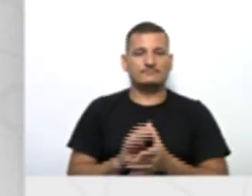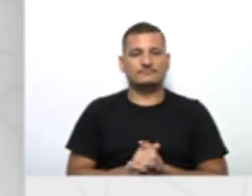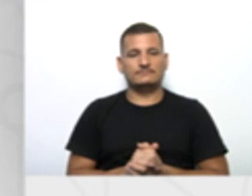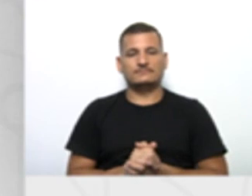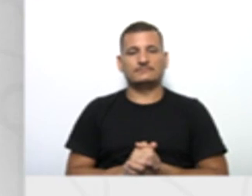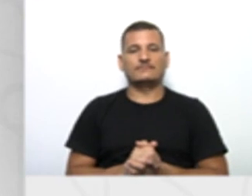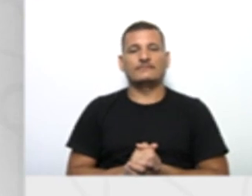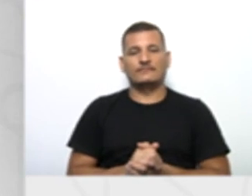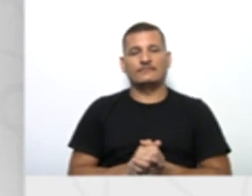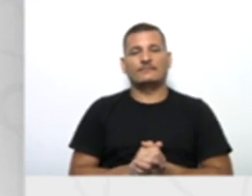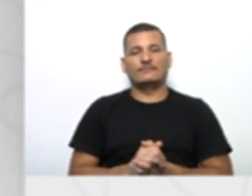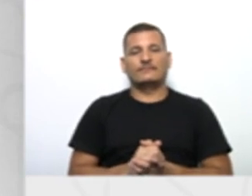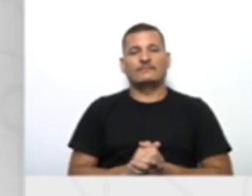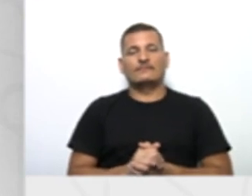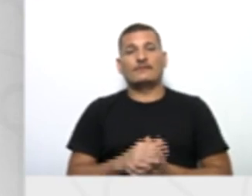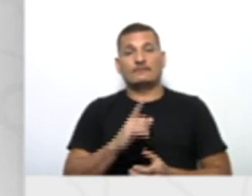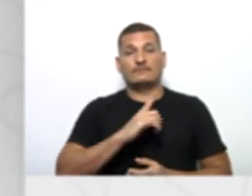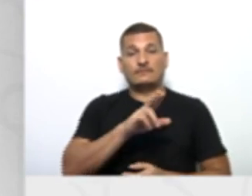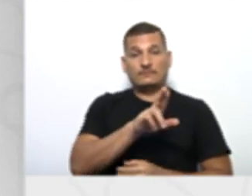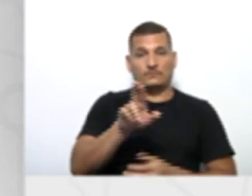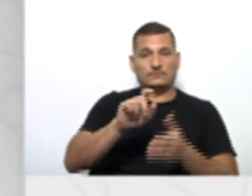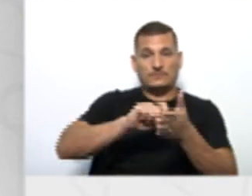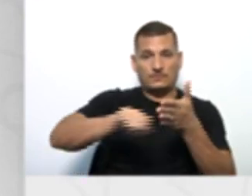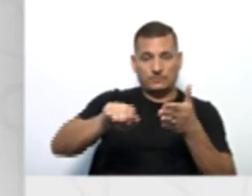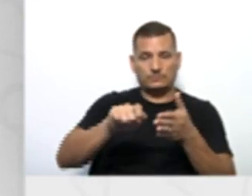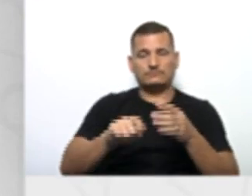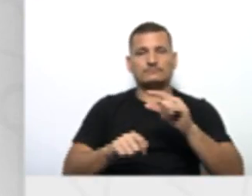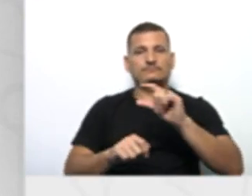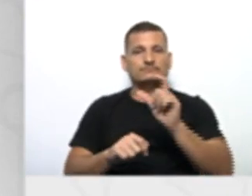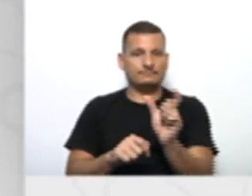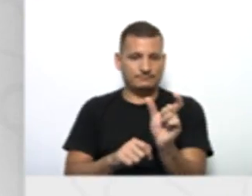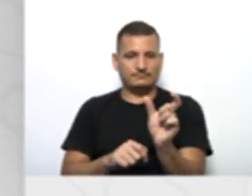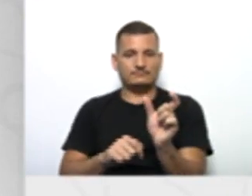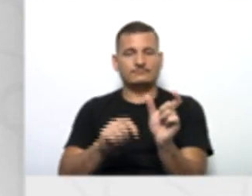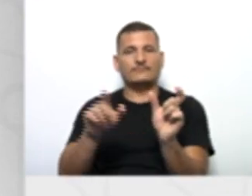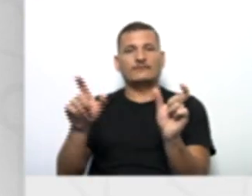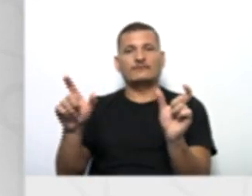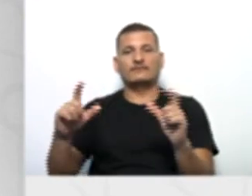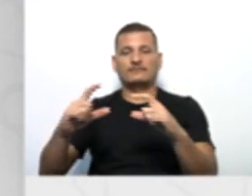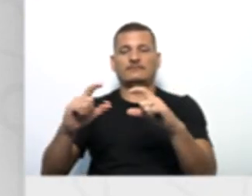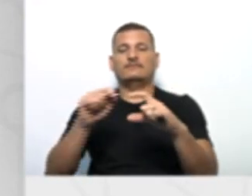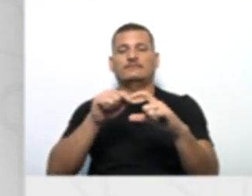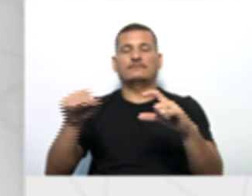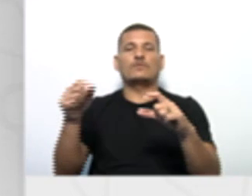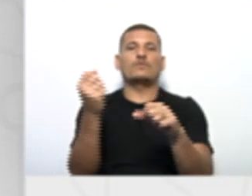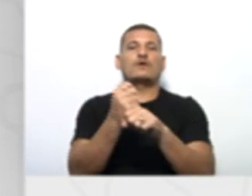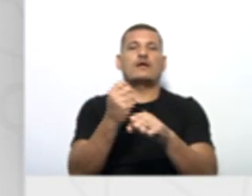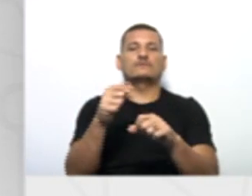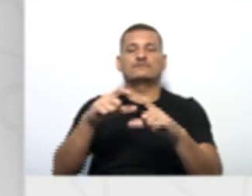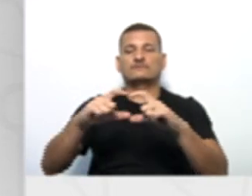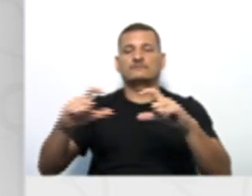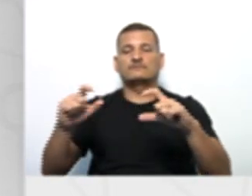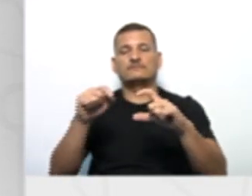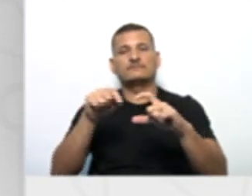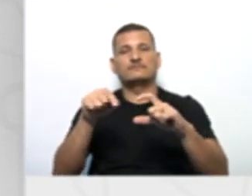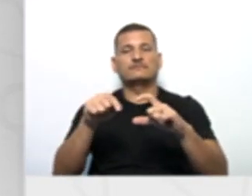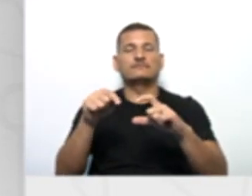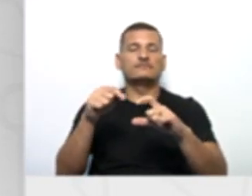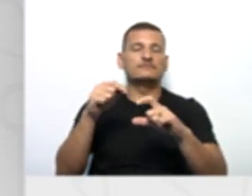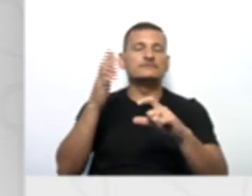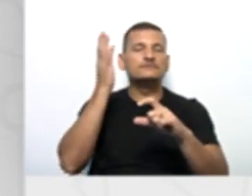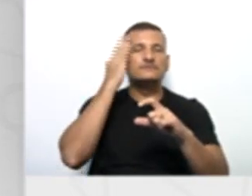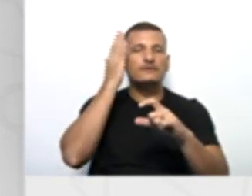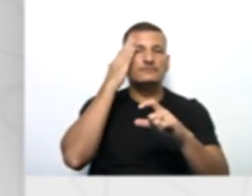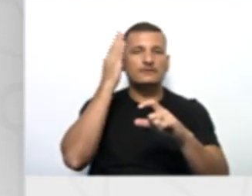forma. Ó. Percebam, eu tenho o nome do autor e tenho apenas o ano da obra, o ano que eu tenho referência para eu saber